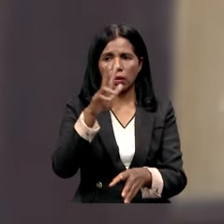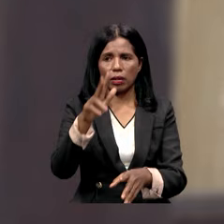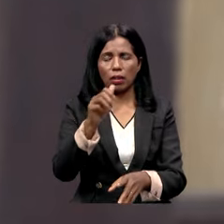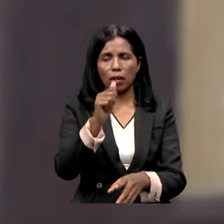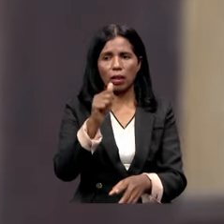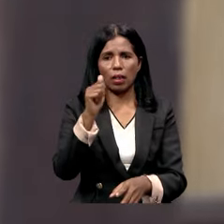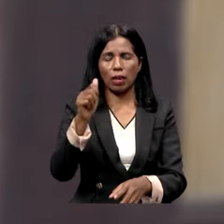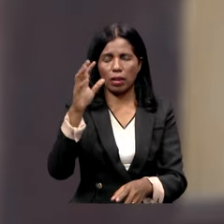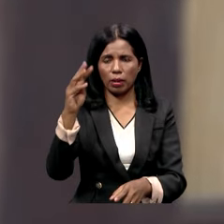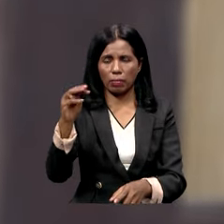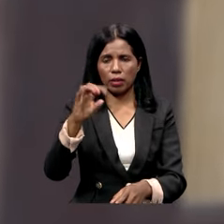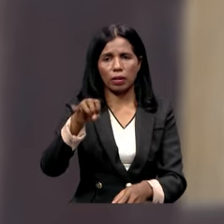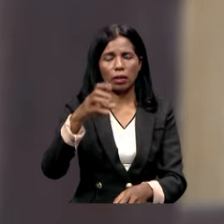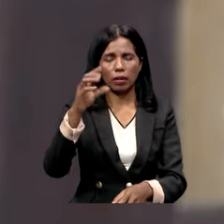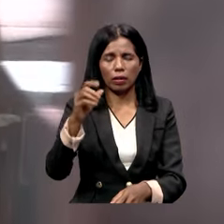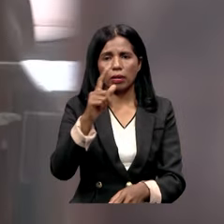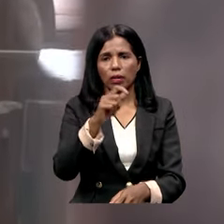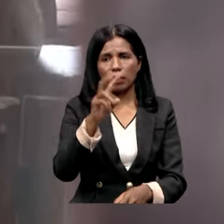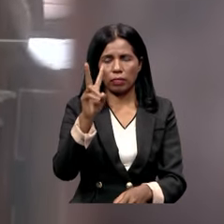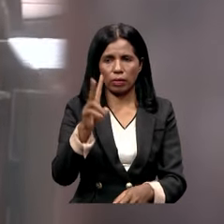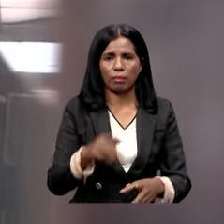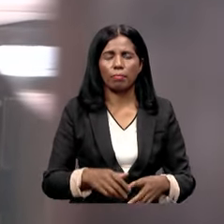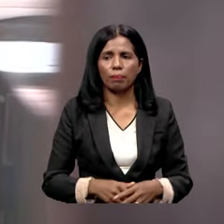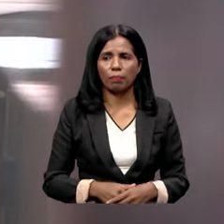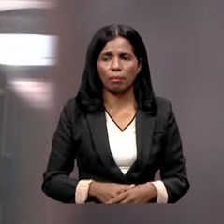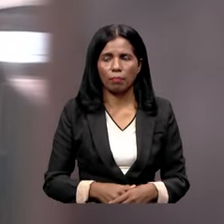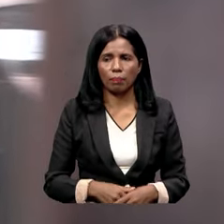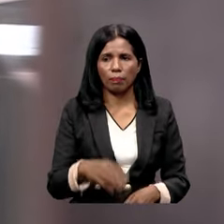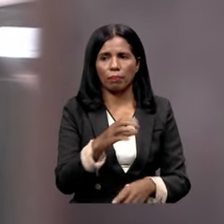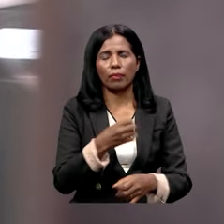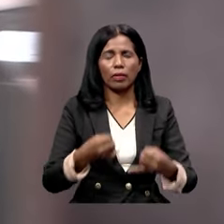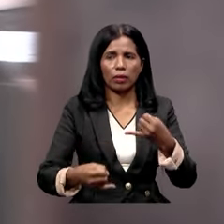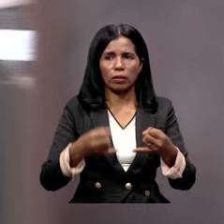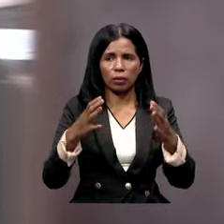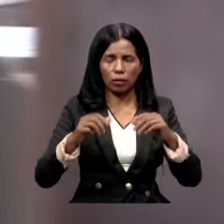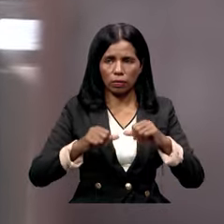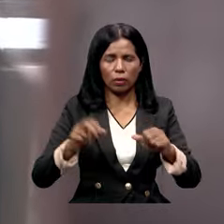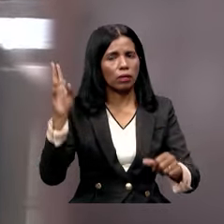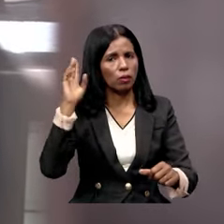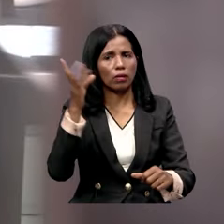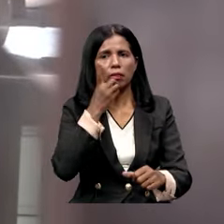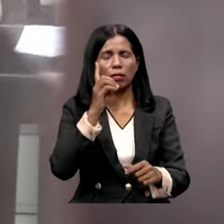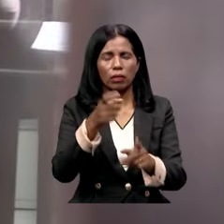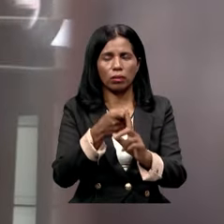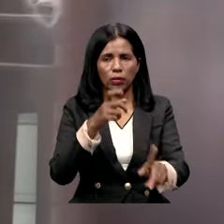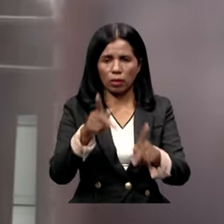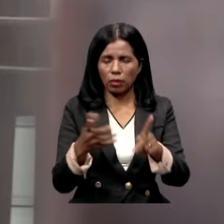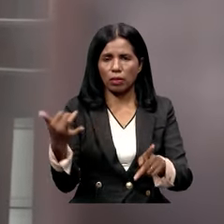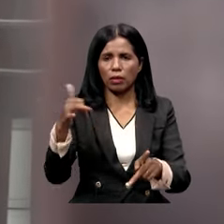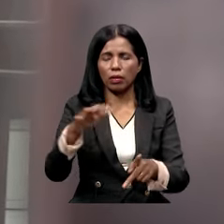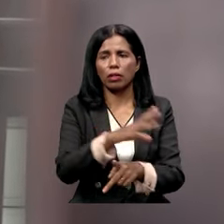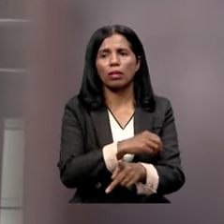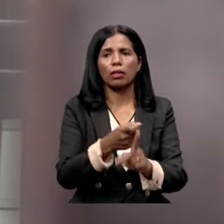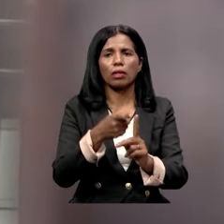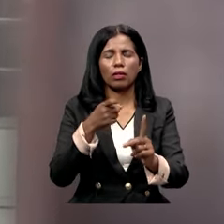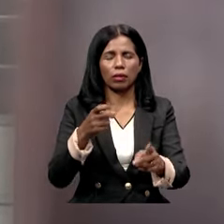AAM TCP no TV. E a julgamento ne juizira continua rona declaração husi arguido sira liliu arguido